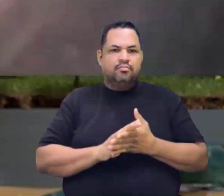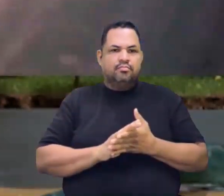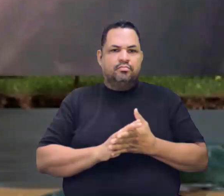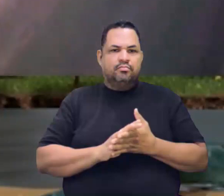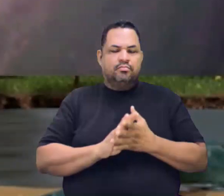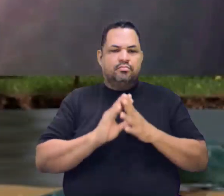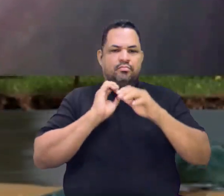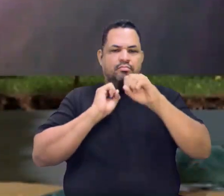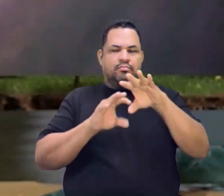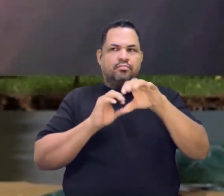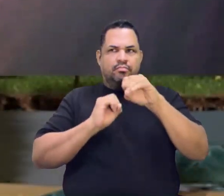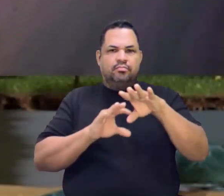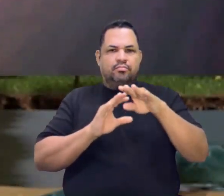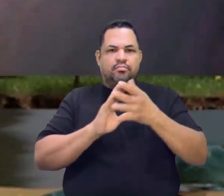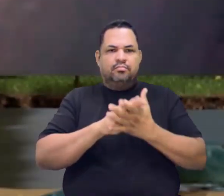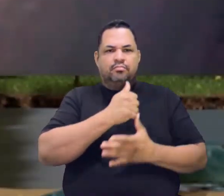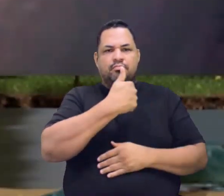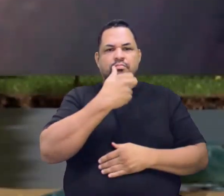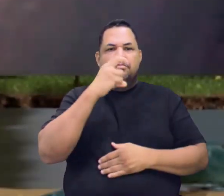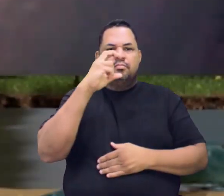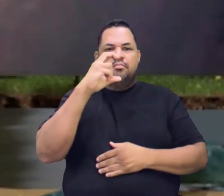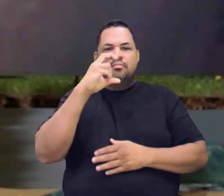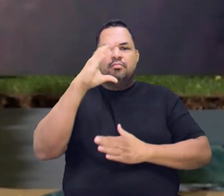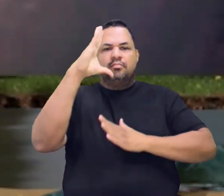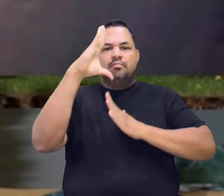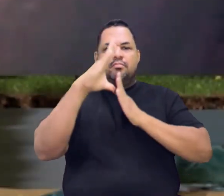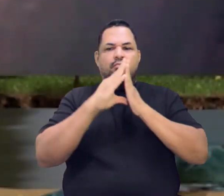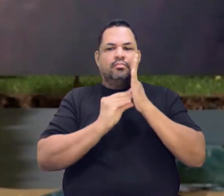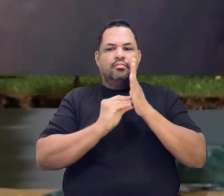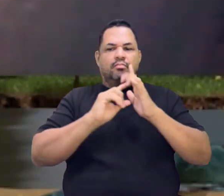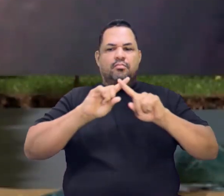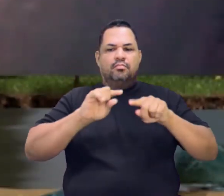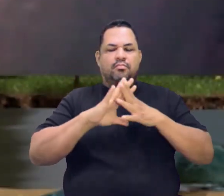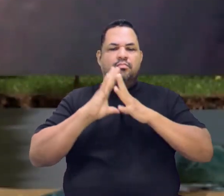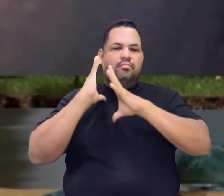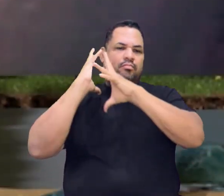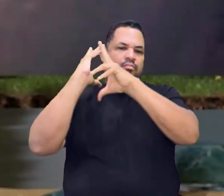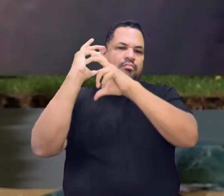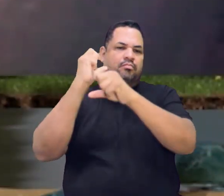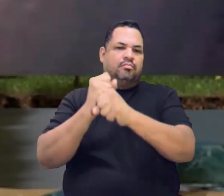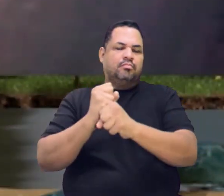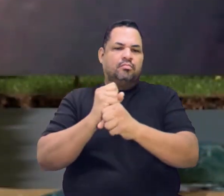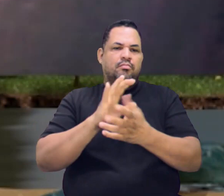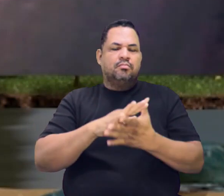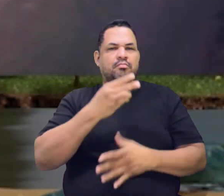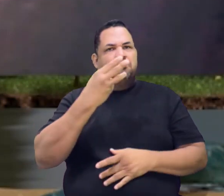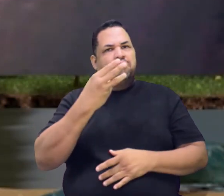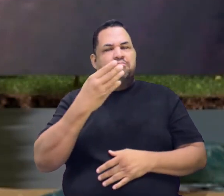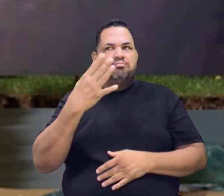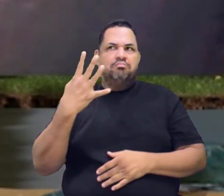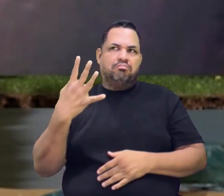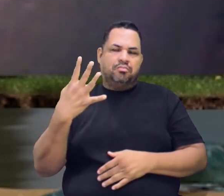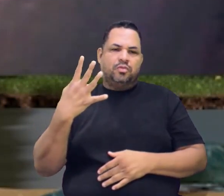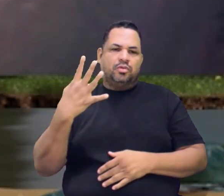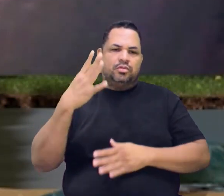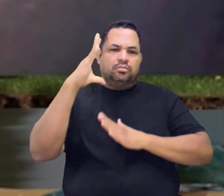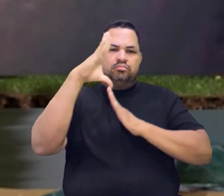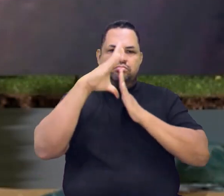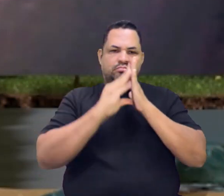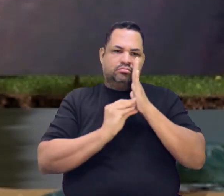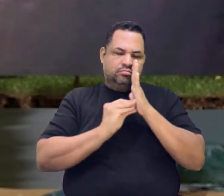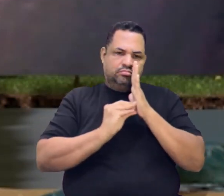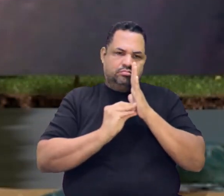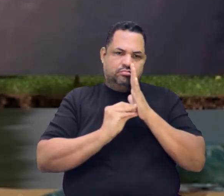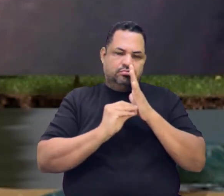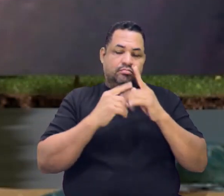eu dei a vocês aí 15 conteúdos, mas para revisão eu só posso colocar 3 ou 4, que é o